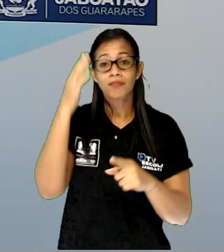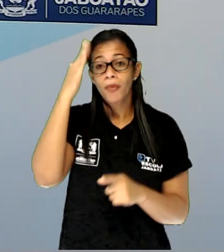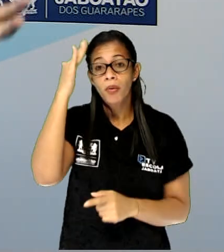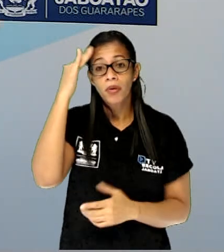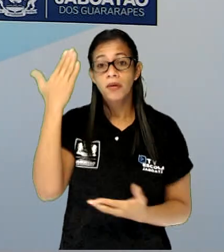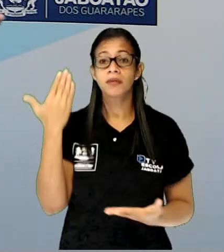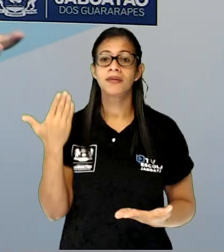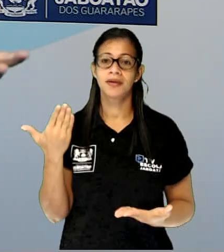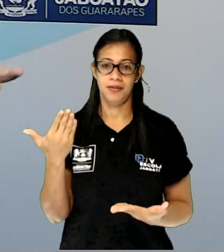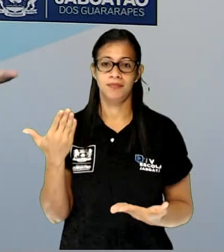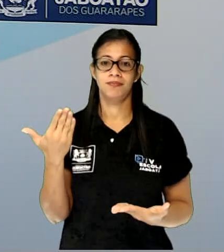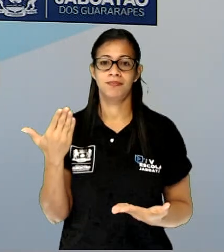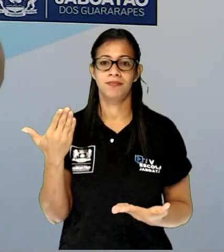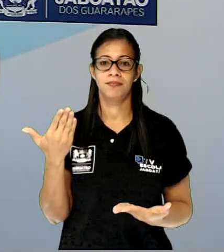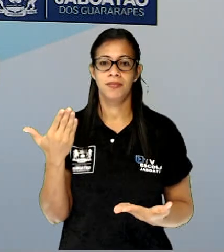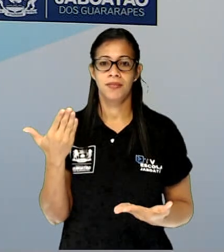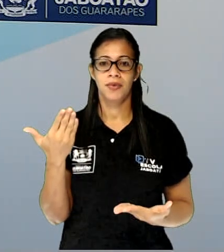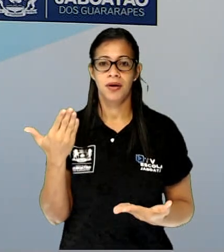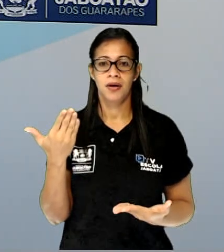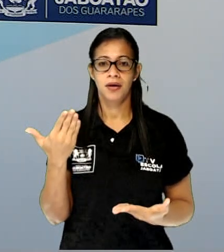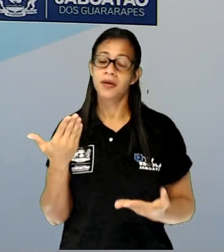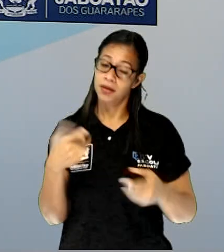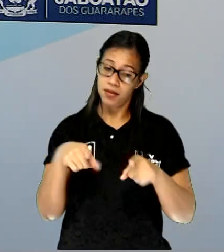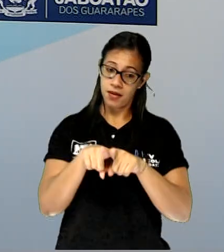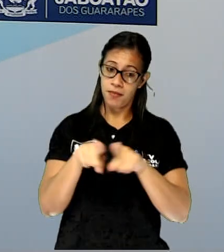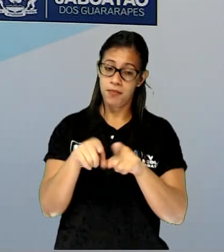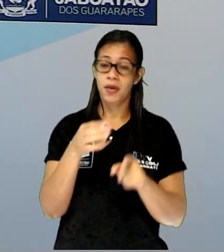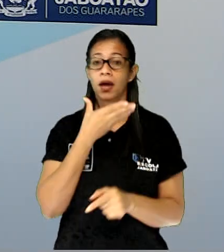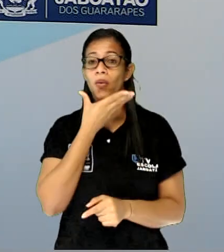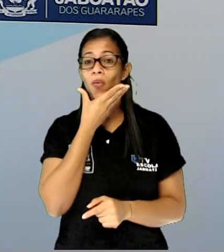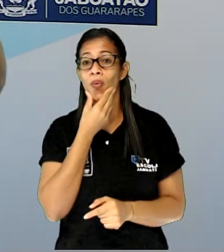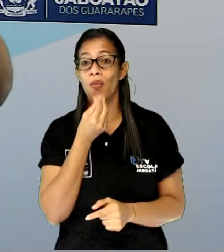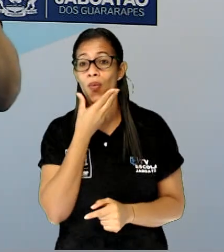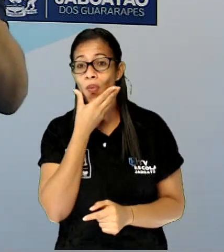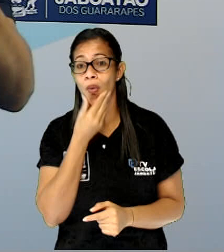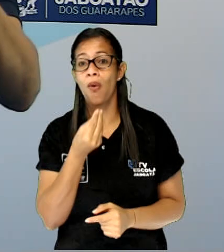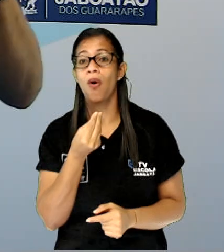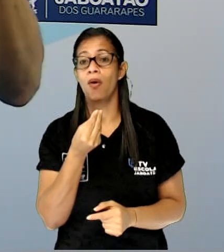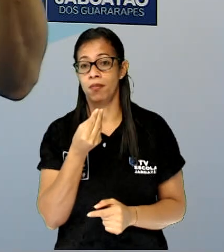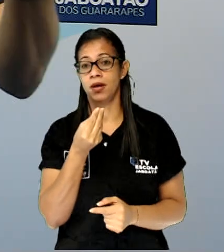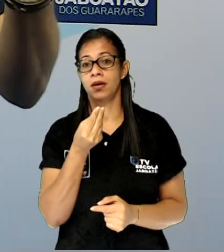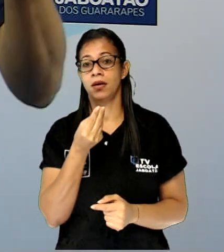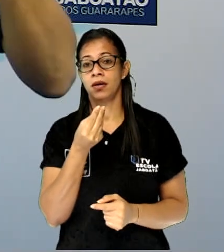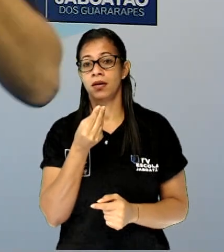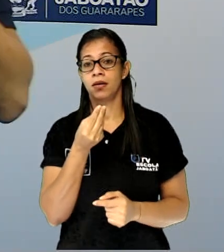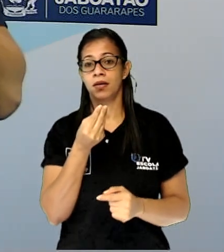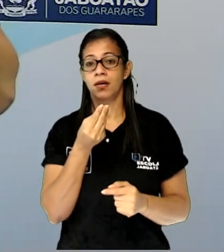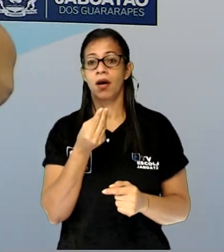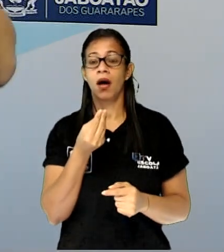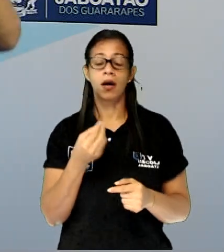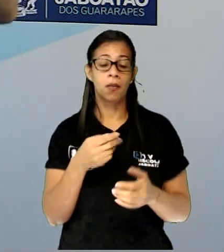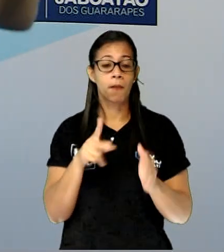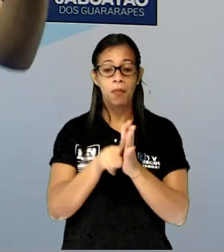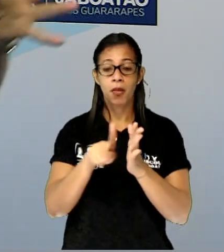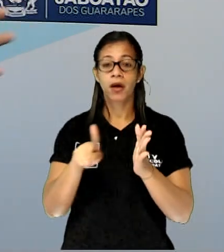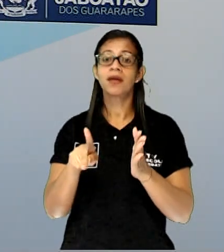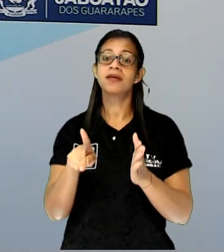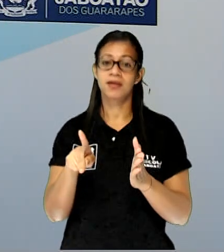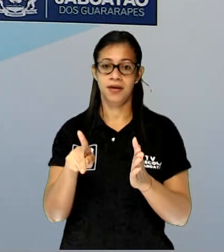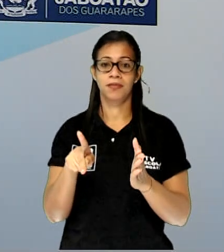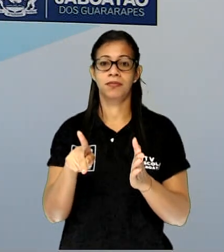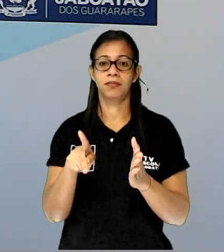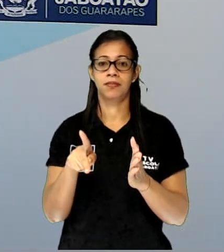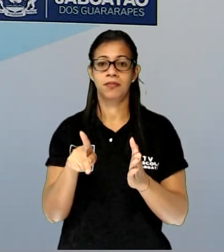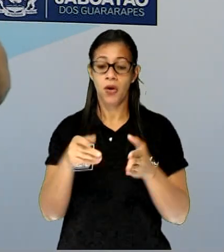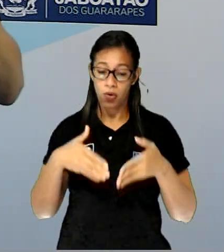o negócio muda, né? Porque ele falou, peraí, você é minha, o filho é meu, você não dá para mais ninguém, dá só para mim, e é a nossa